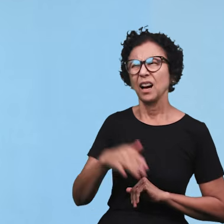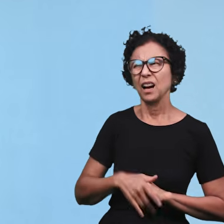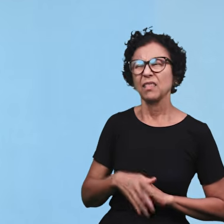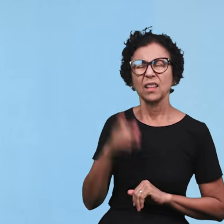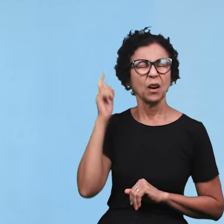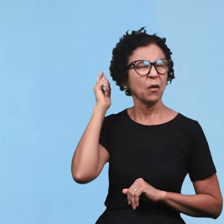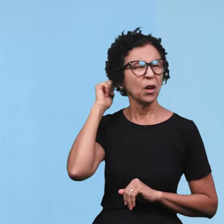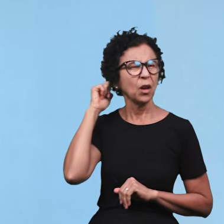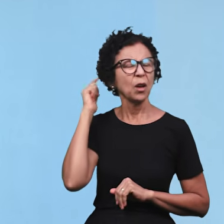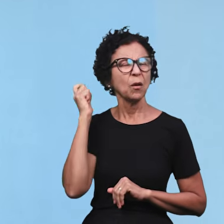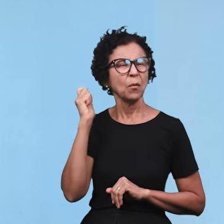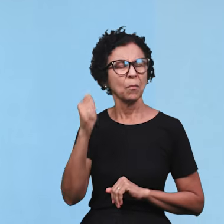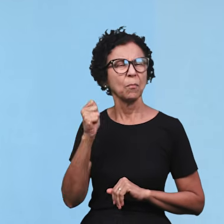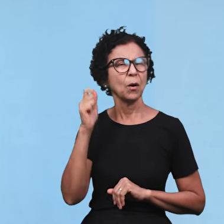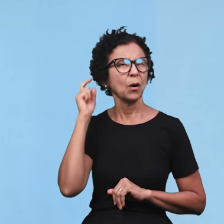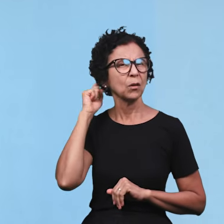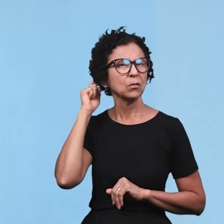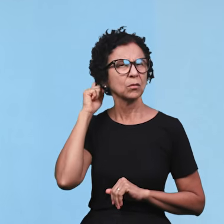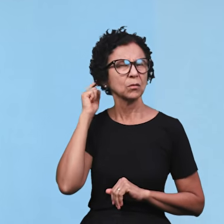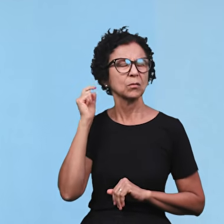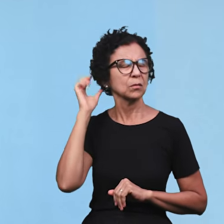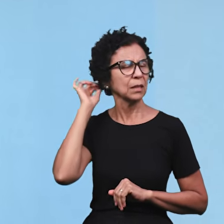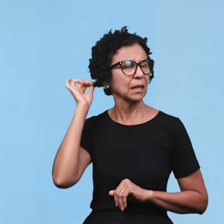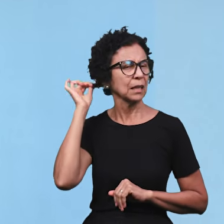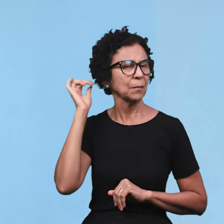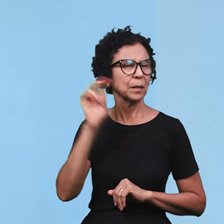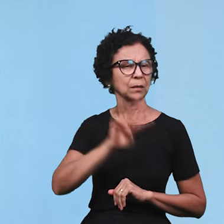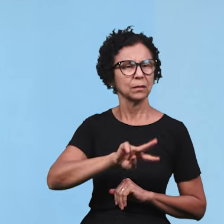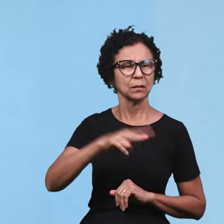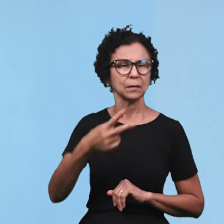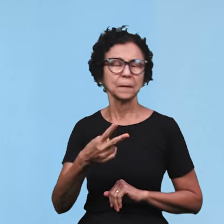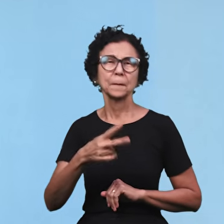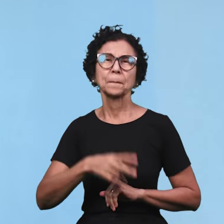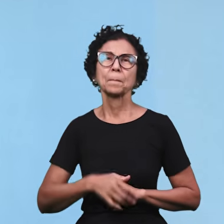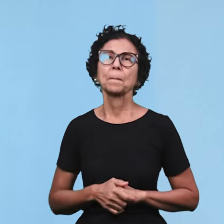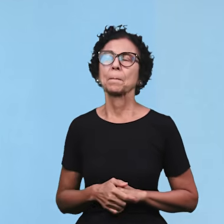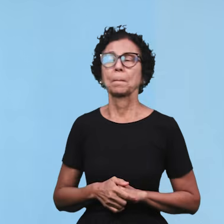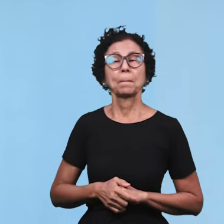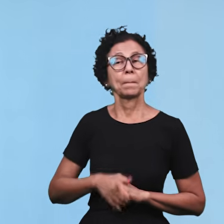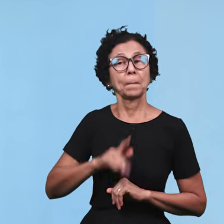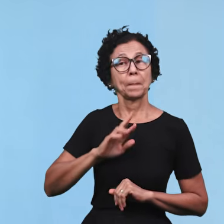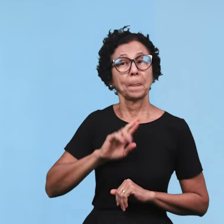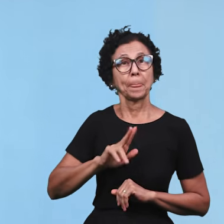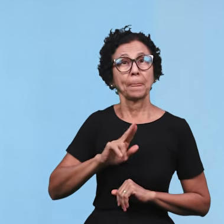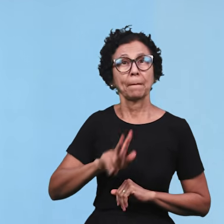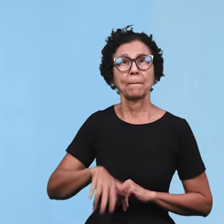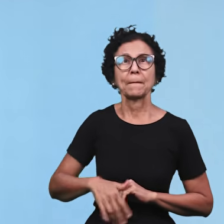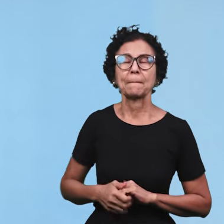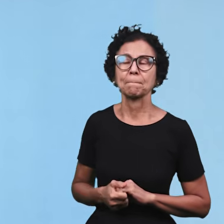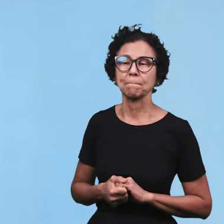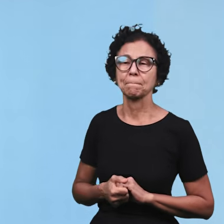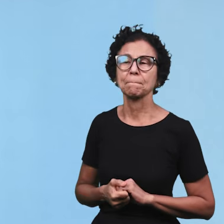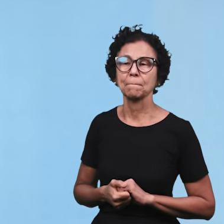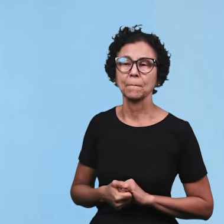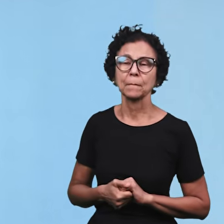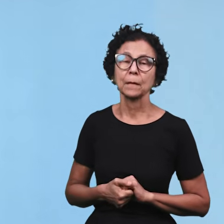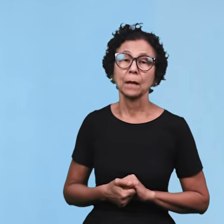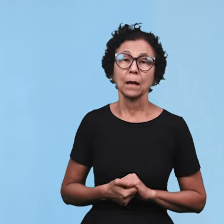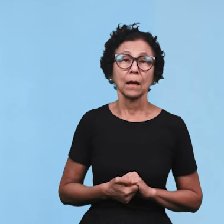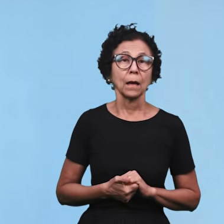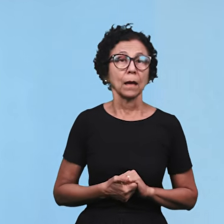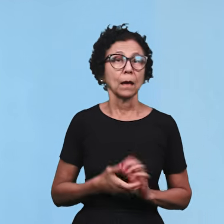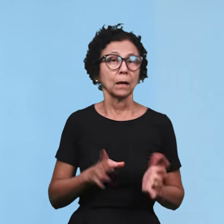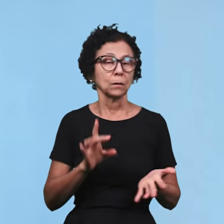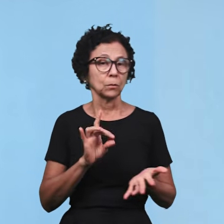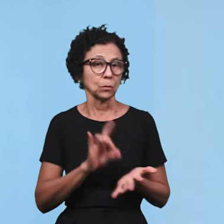muito pelo contrário, antes mesmo da gente indicar o transplante capilar para os pacientes, a gente tem que tentar o tratamento clínico. Hoje,